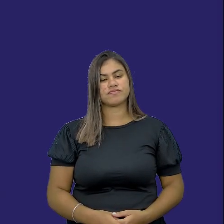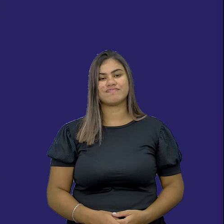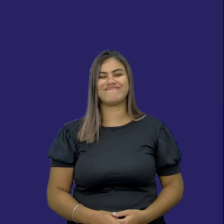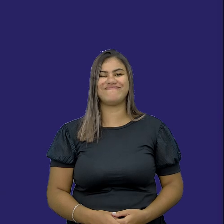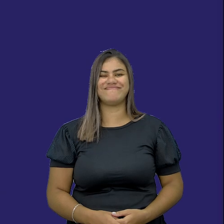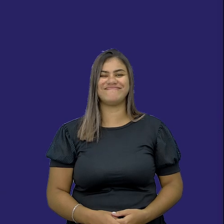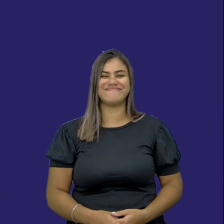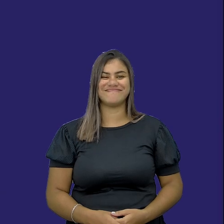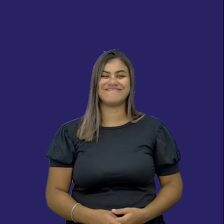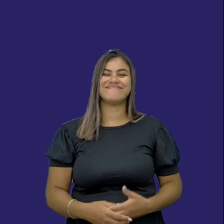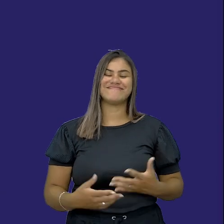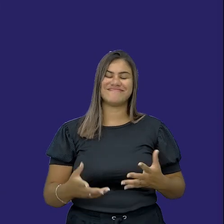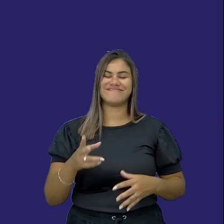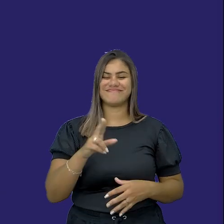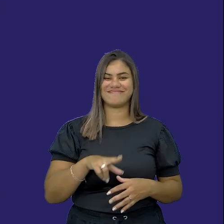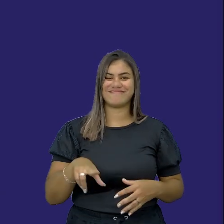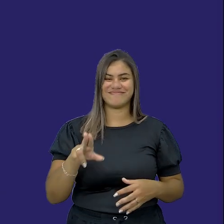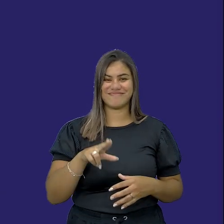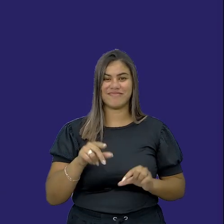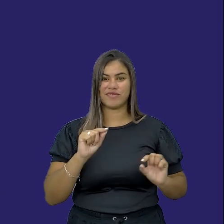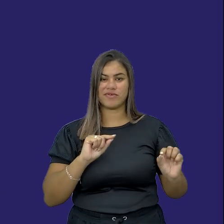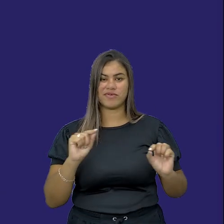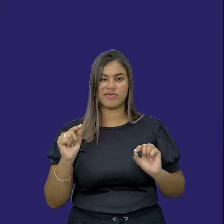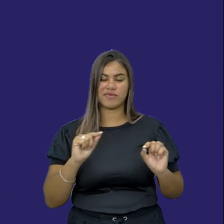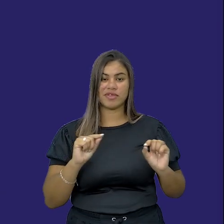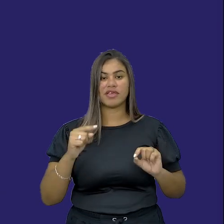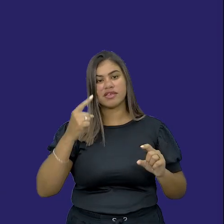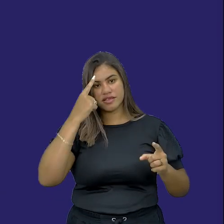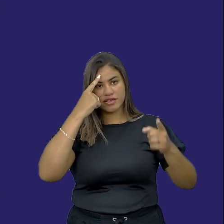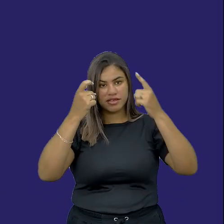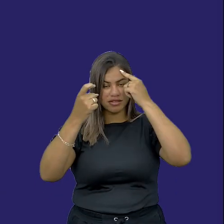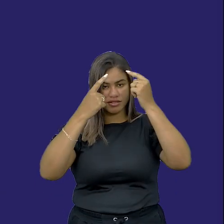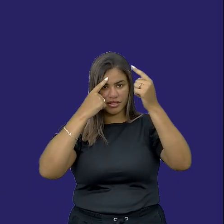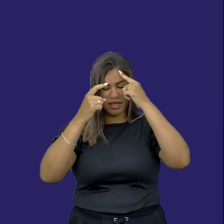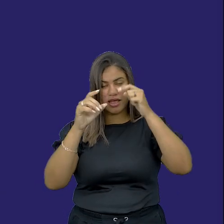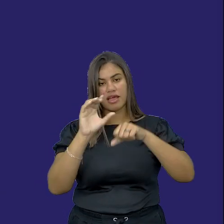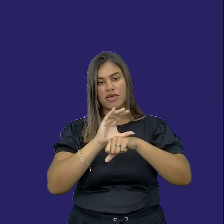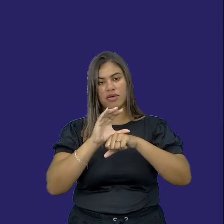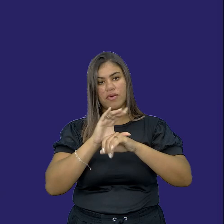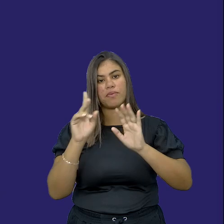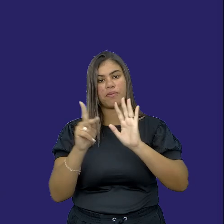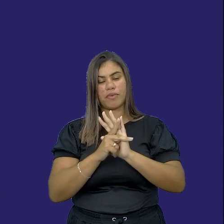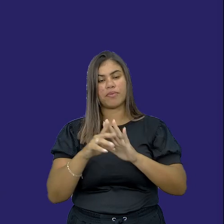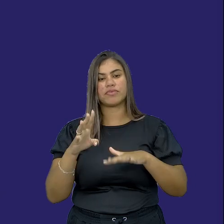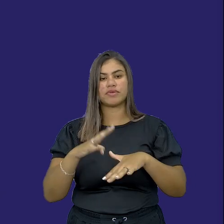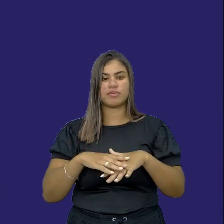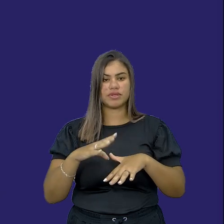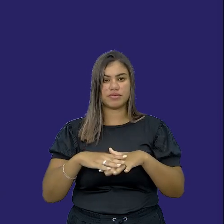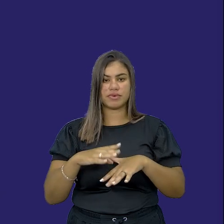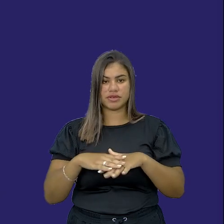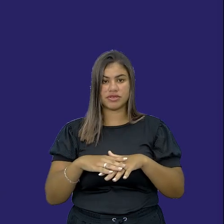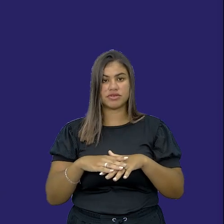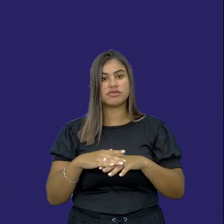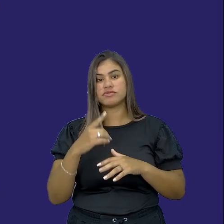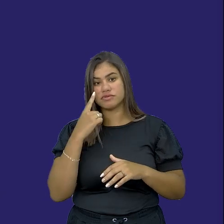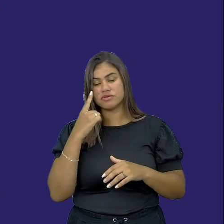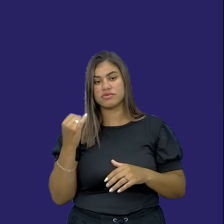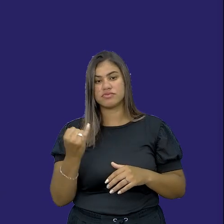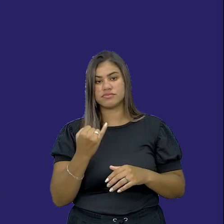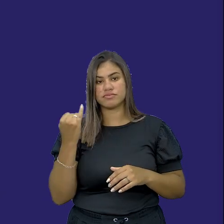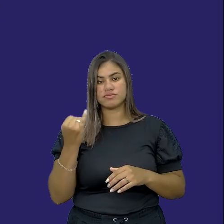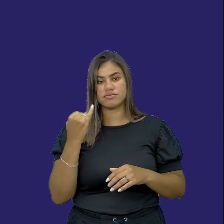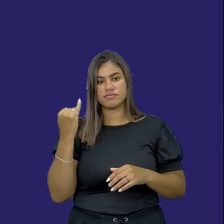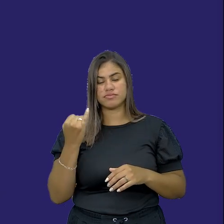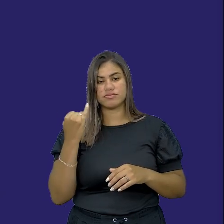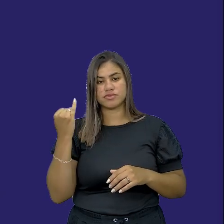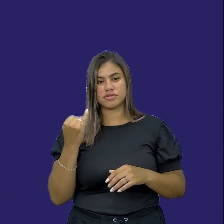mas desde que a gente utilize ideias e conceitos da matemática, né? O quanto isso é importante na hora que